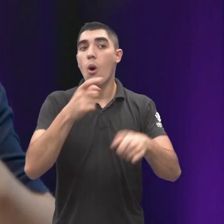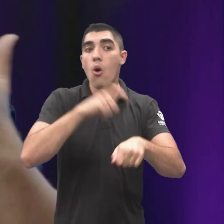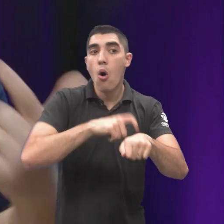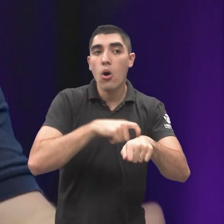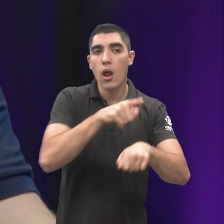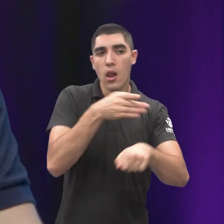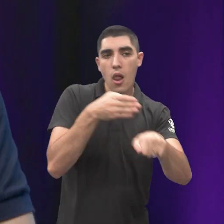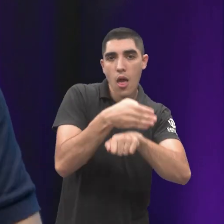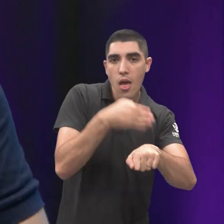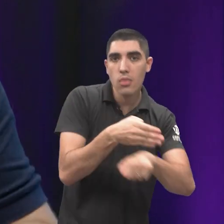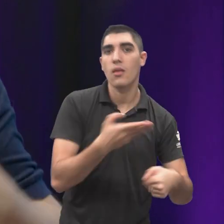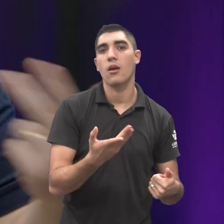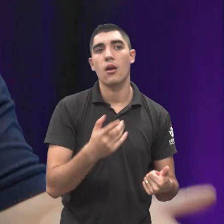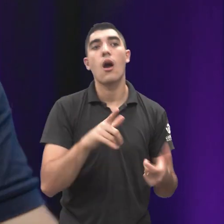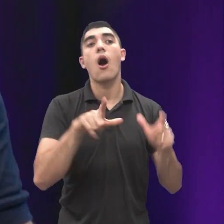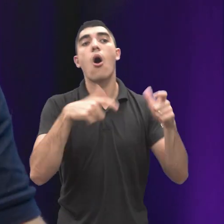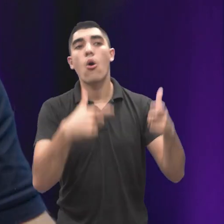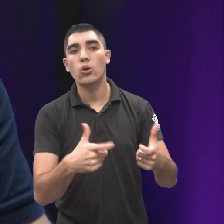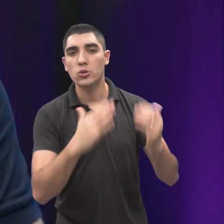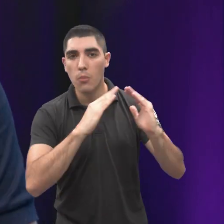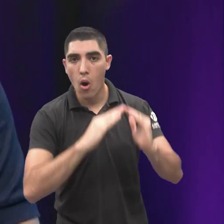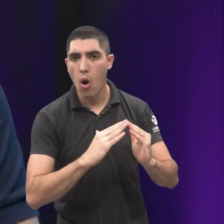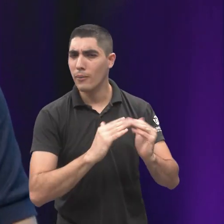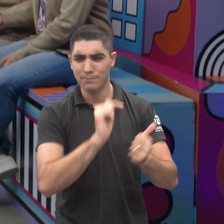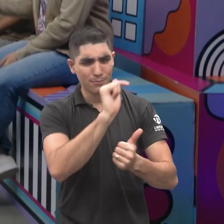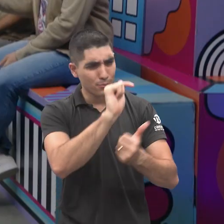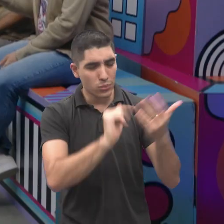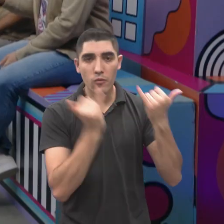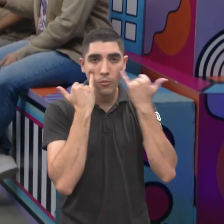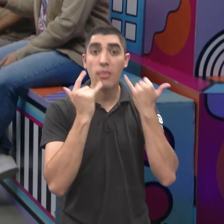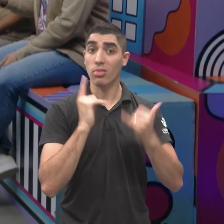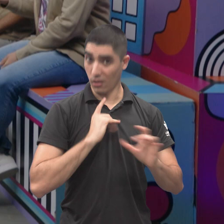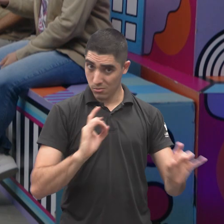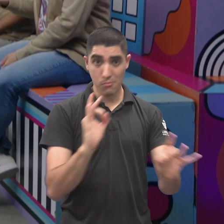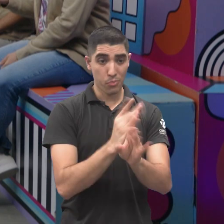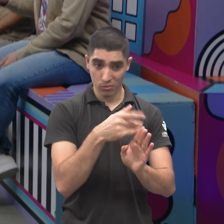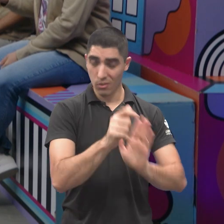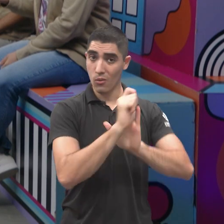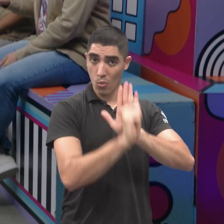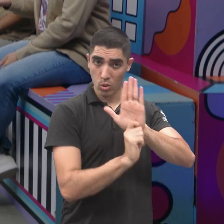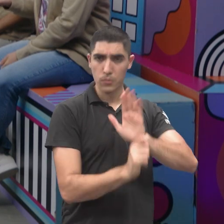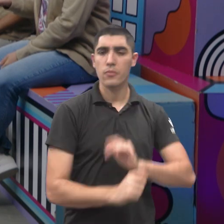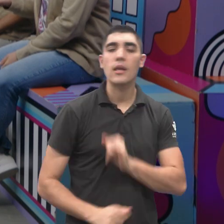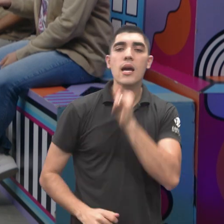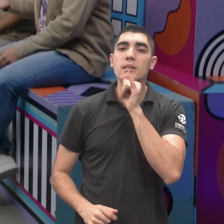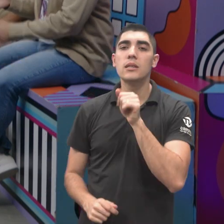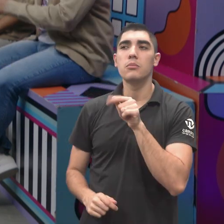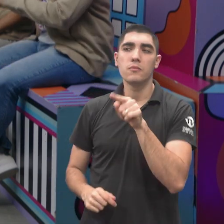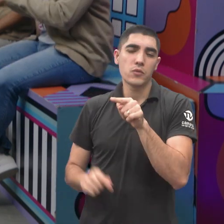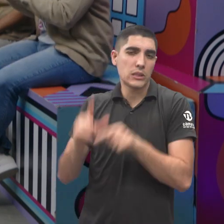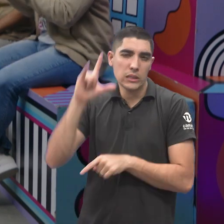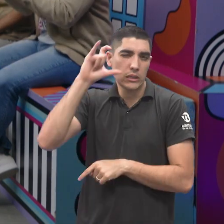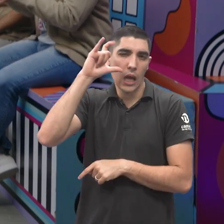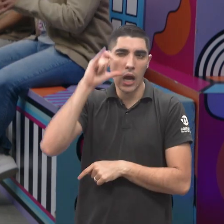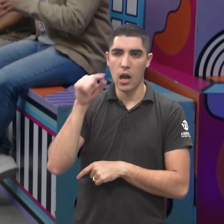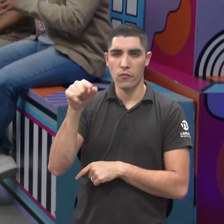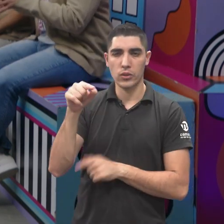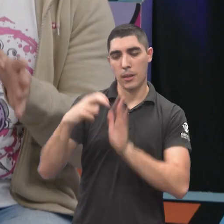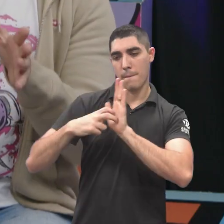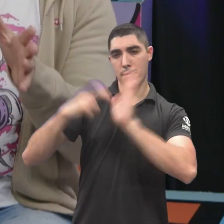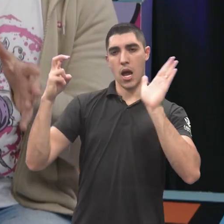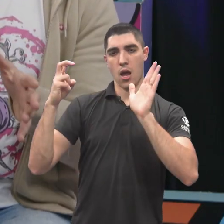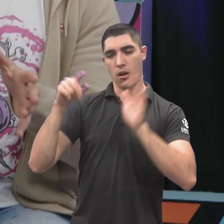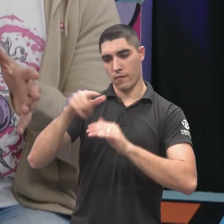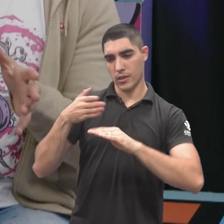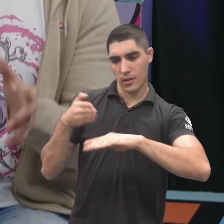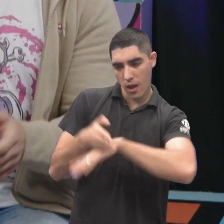os conteúdos, onde ele mora, tem toda essa informação. Então, de repente, se você abrir o seu Instagram, sei lá, de manhã, você vai ver